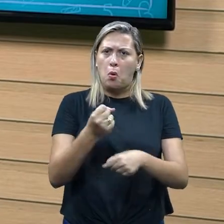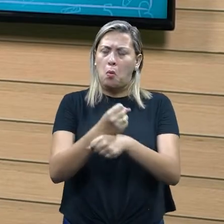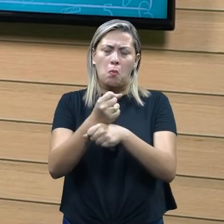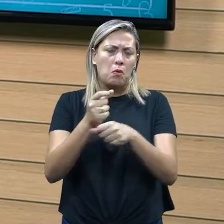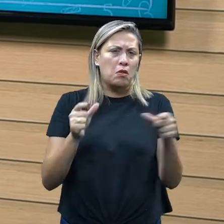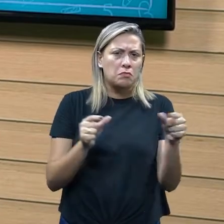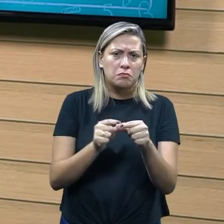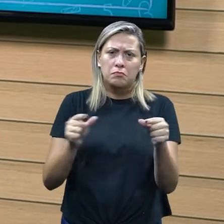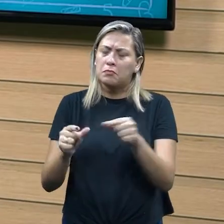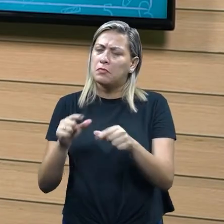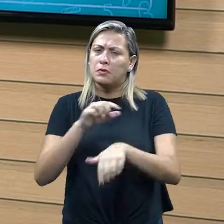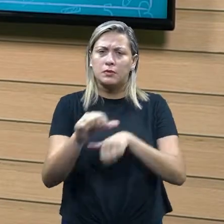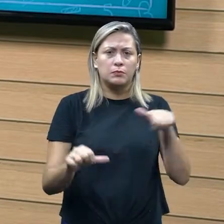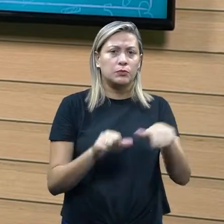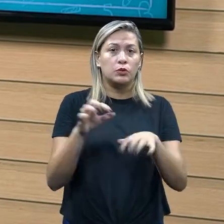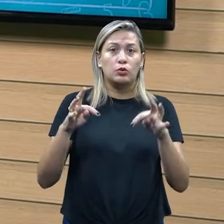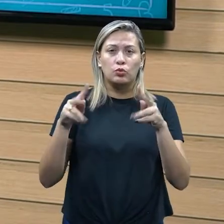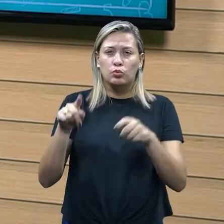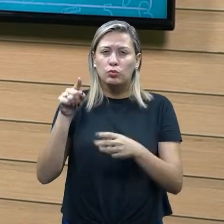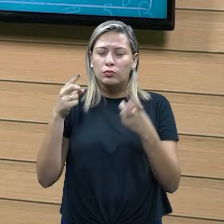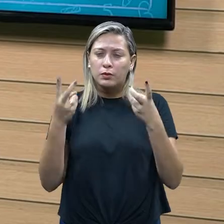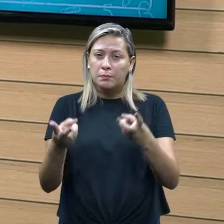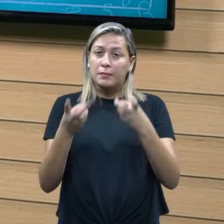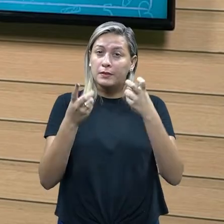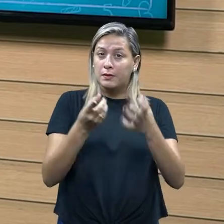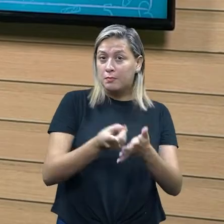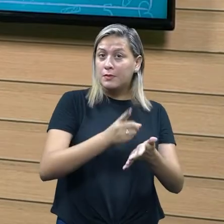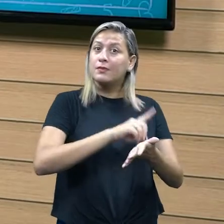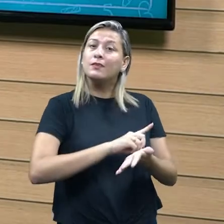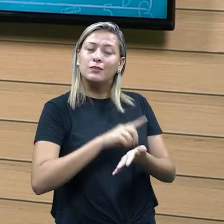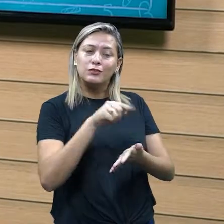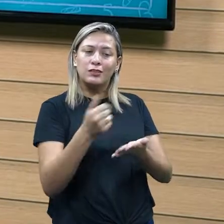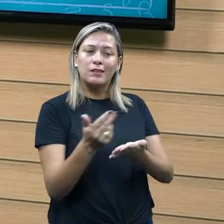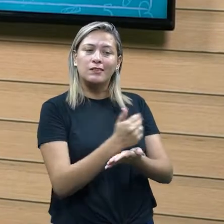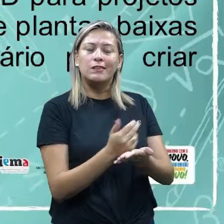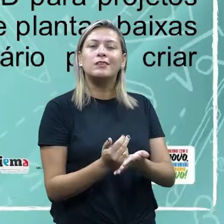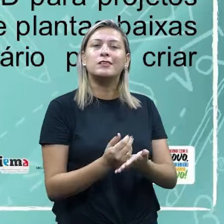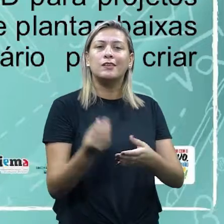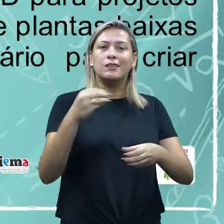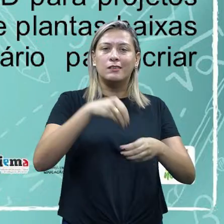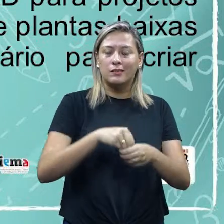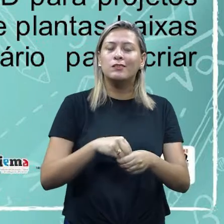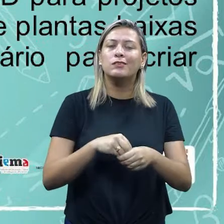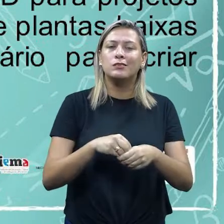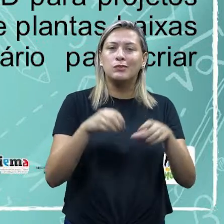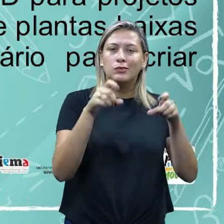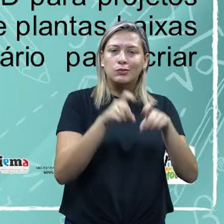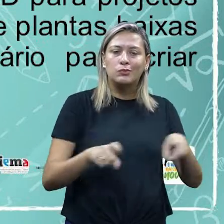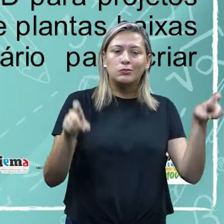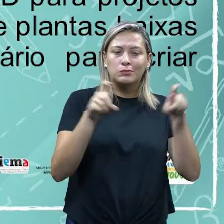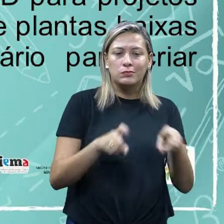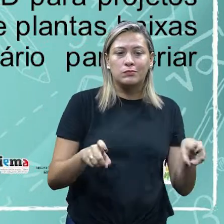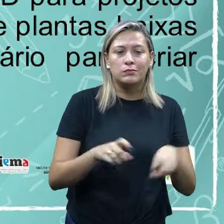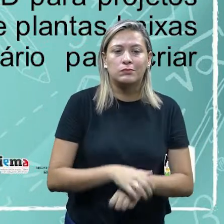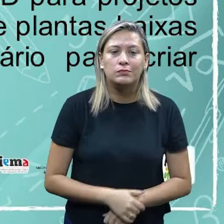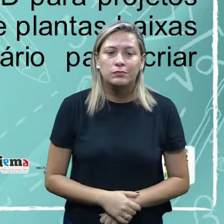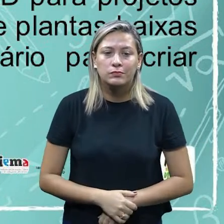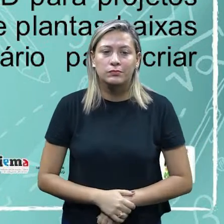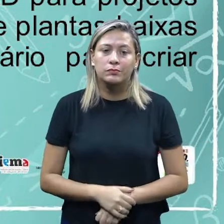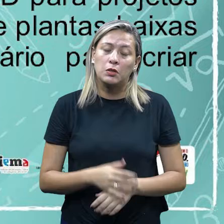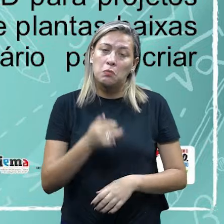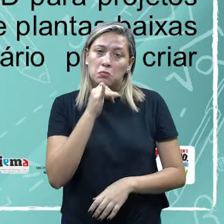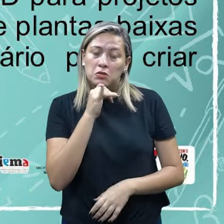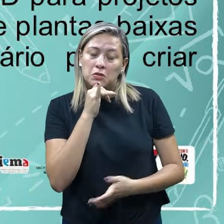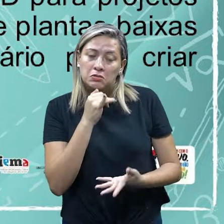modificações, tudo você consegue prever, você consegue desenhar dentro do AutoCAD, né? Então, dentro da arquitetura e engenharia civil, por